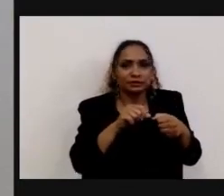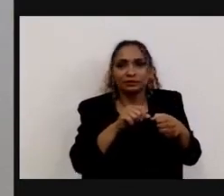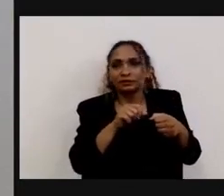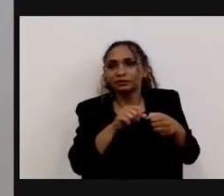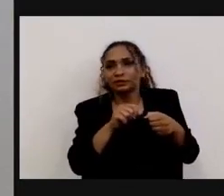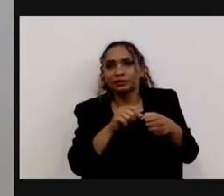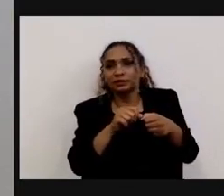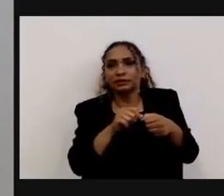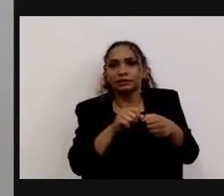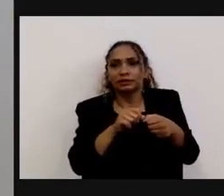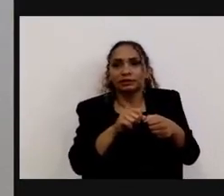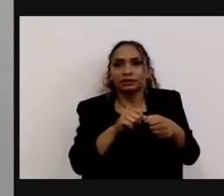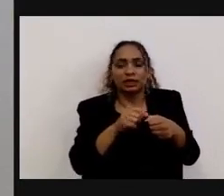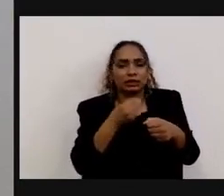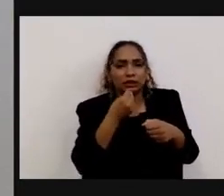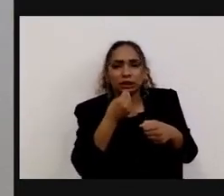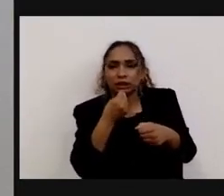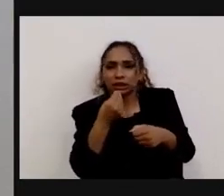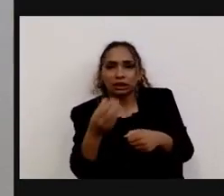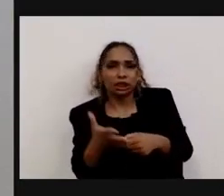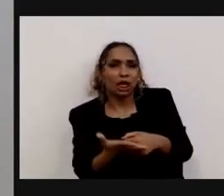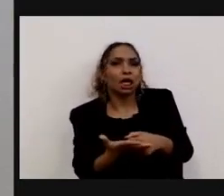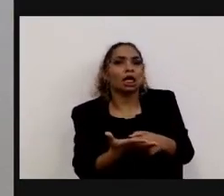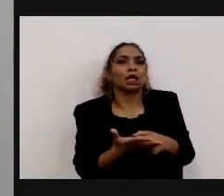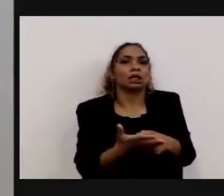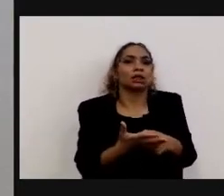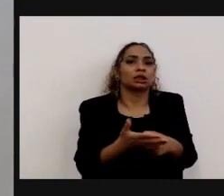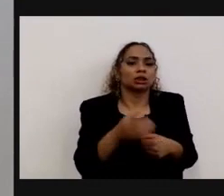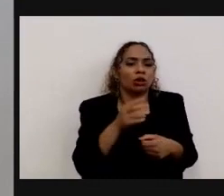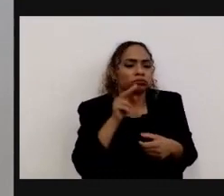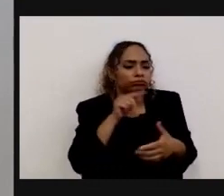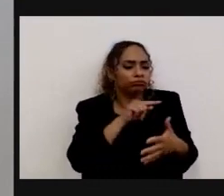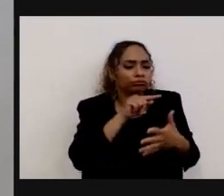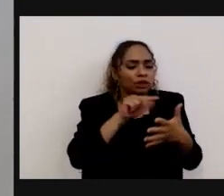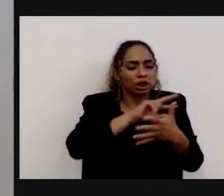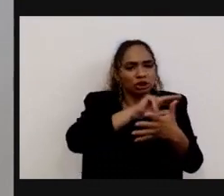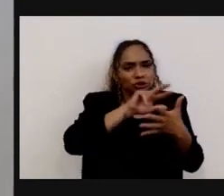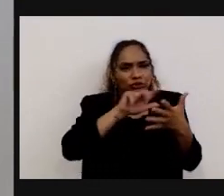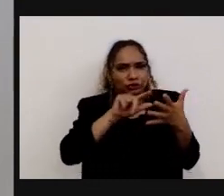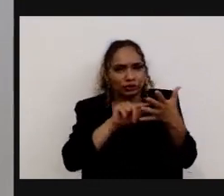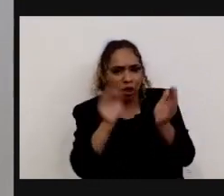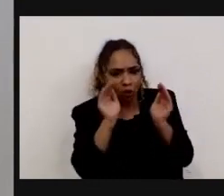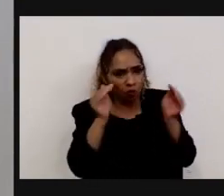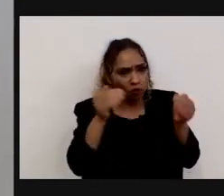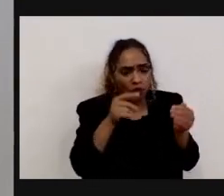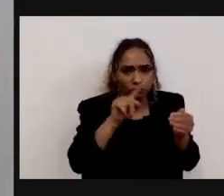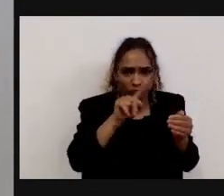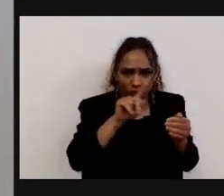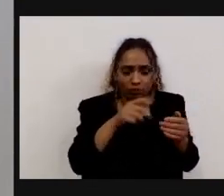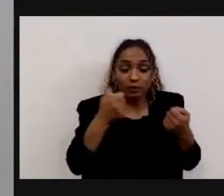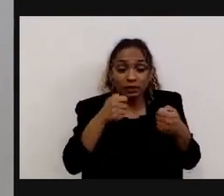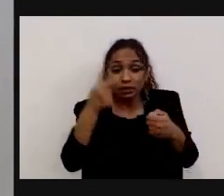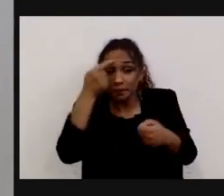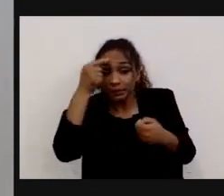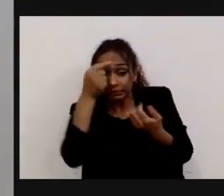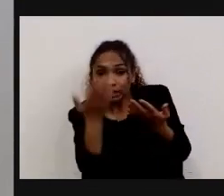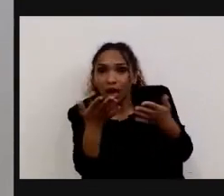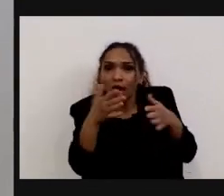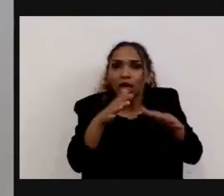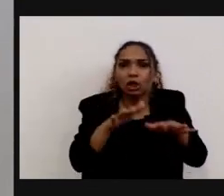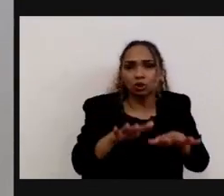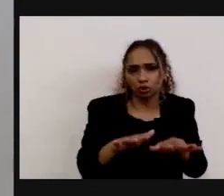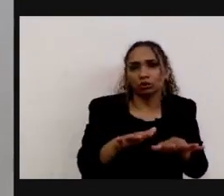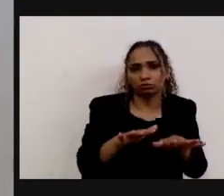não adianta a gente Focar apenas na questão das diversidades a gente precisa pensar na inclusão né Não adianta